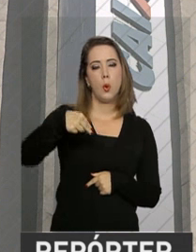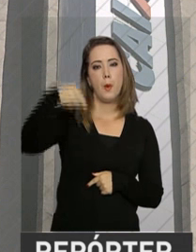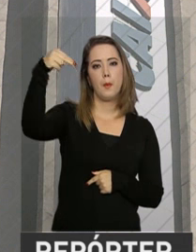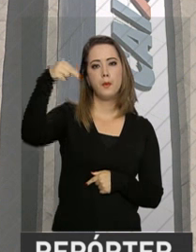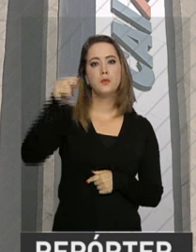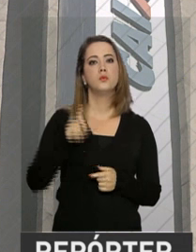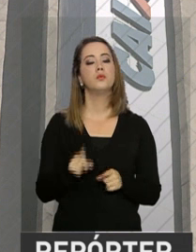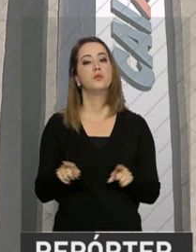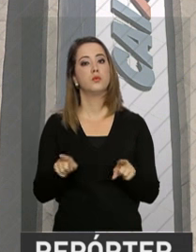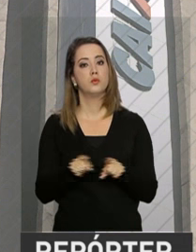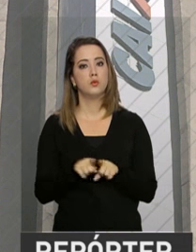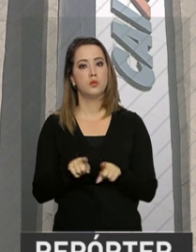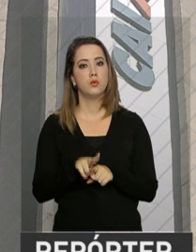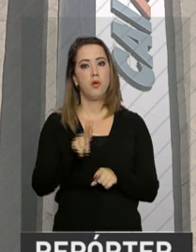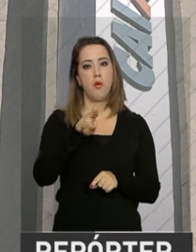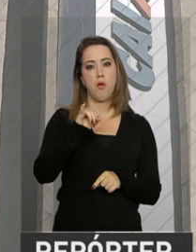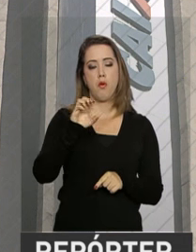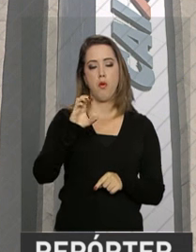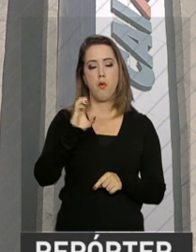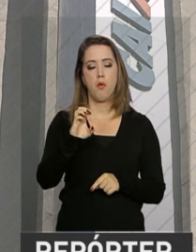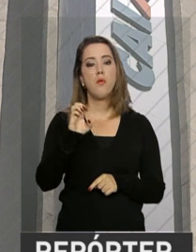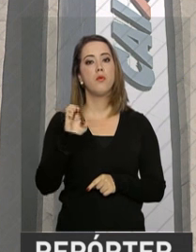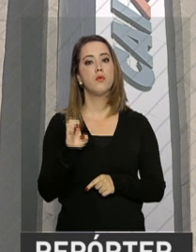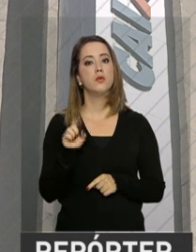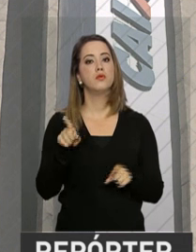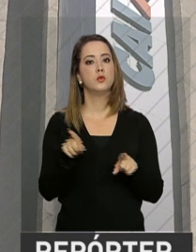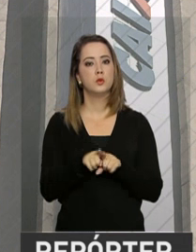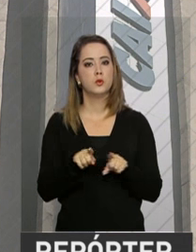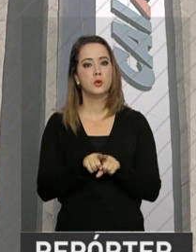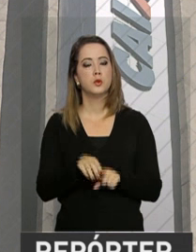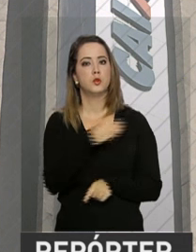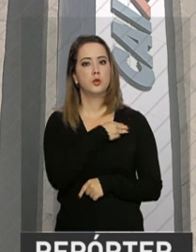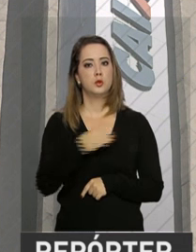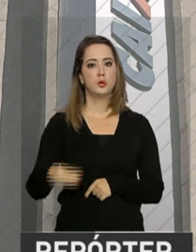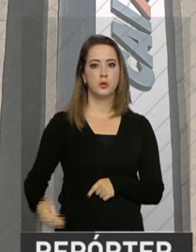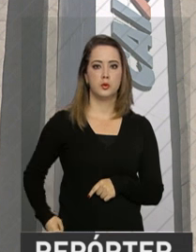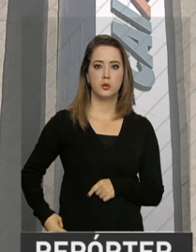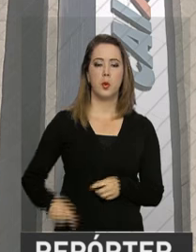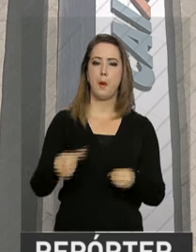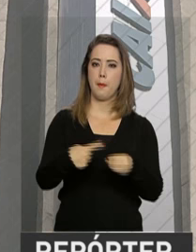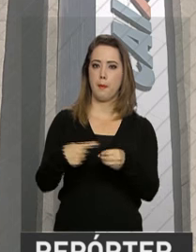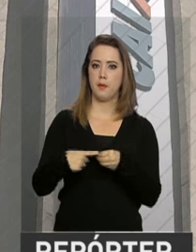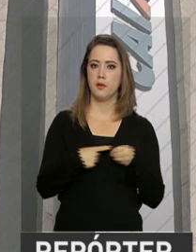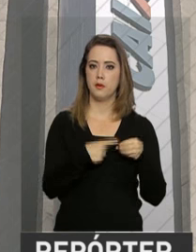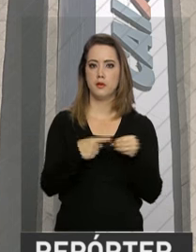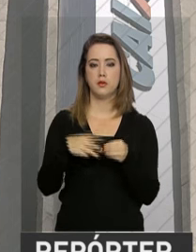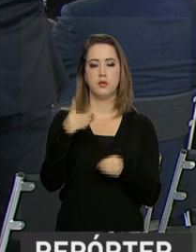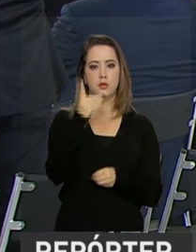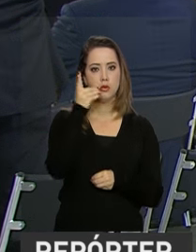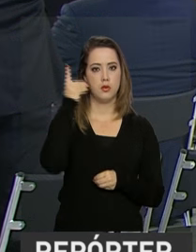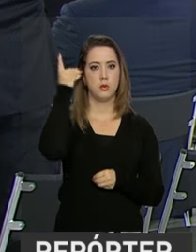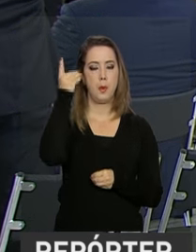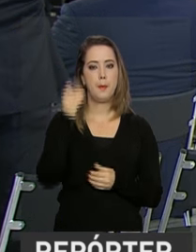de Governo. Ock também foi Ministro das Cidades e da Integração Nacional no governo Dilma Rousseff.